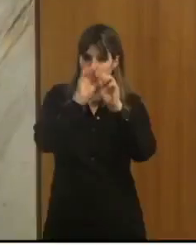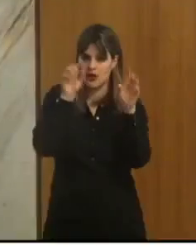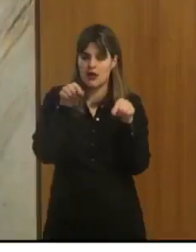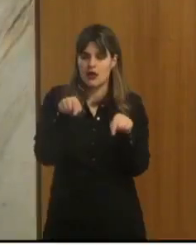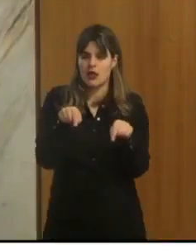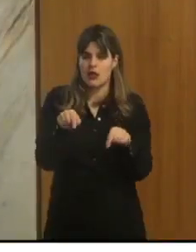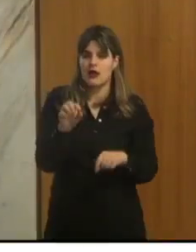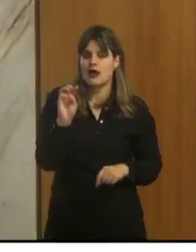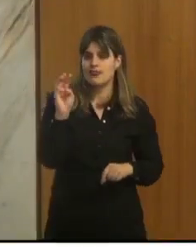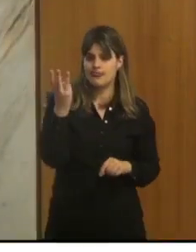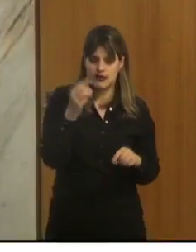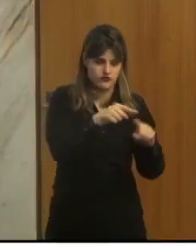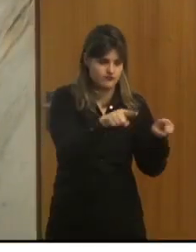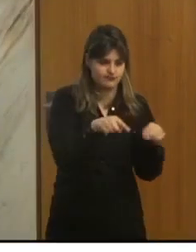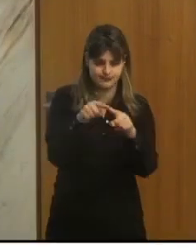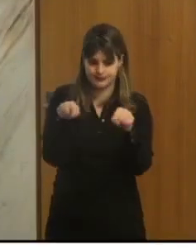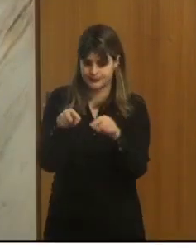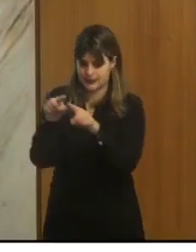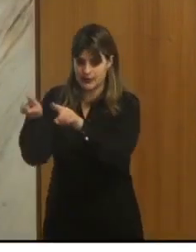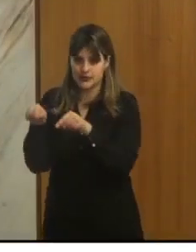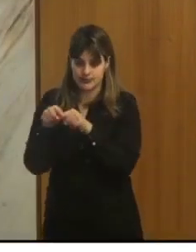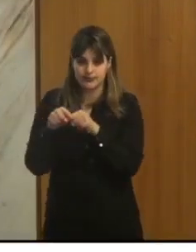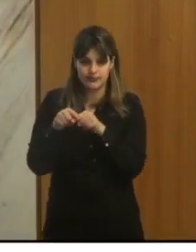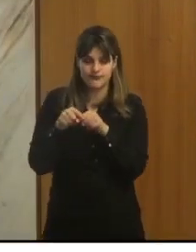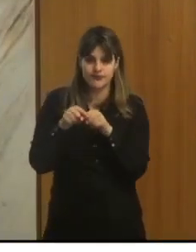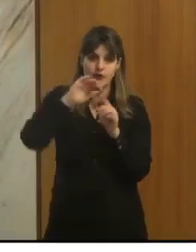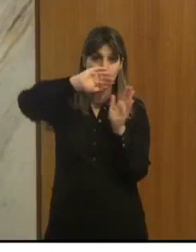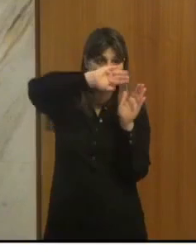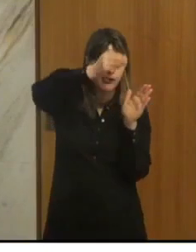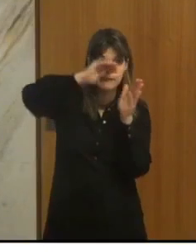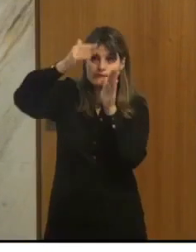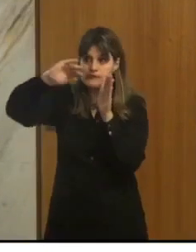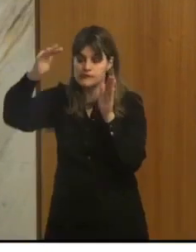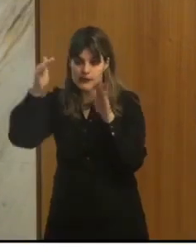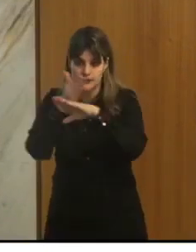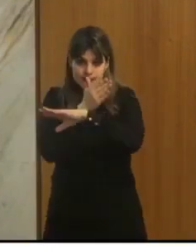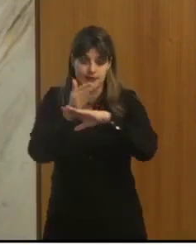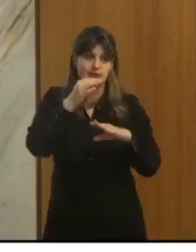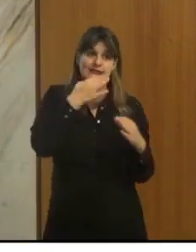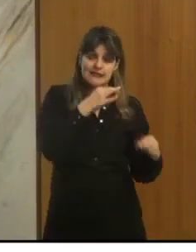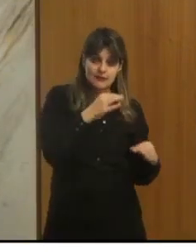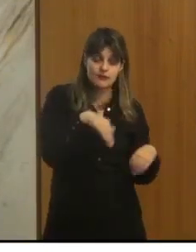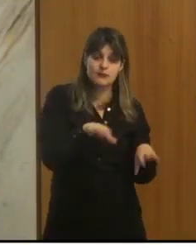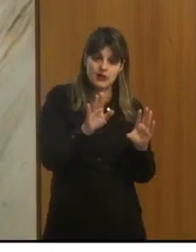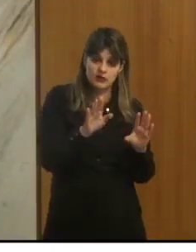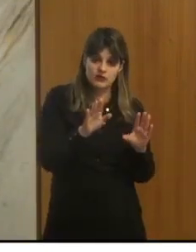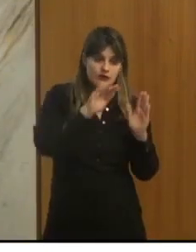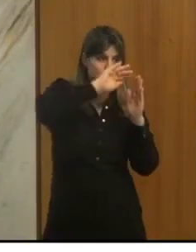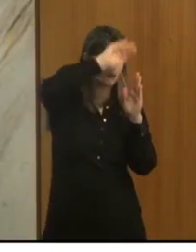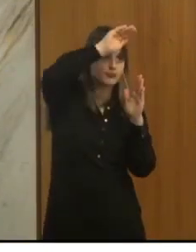ali três naves separadas por arcadas, com arcos que são simples, mas que são